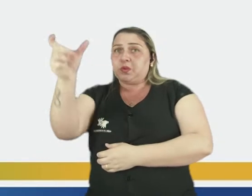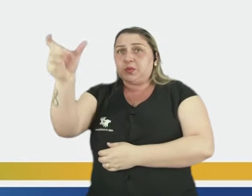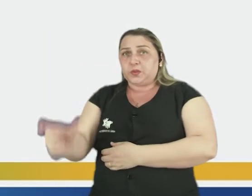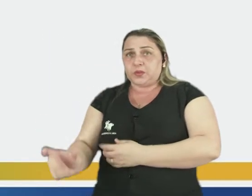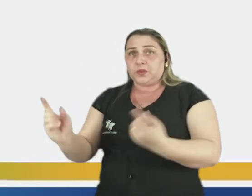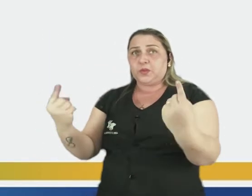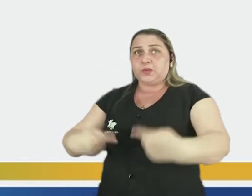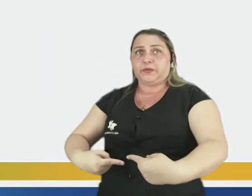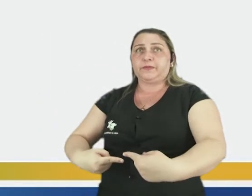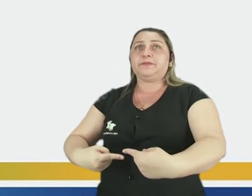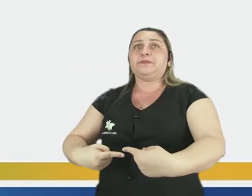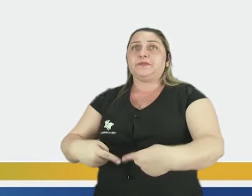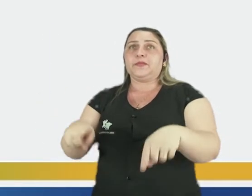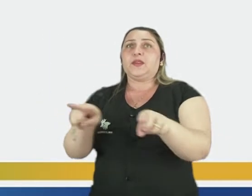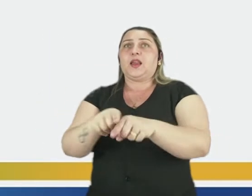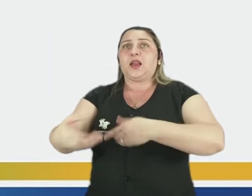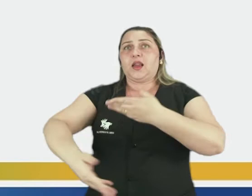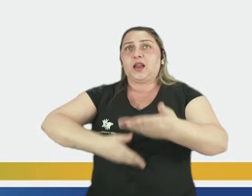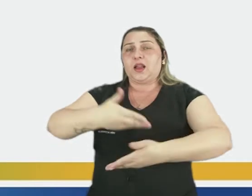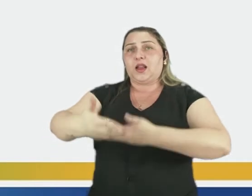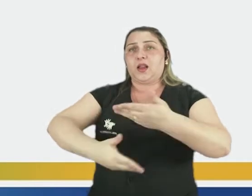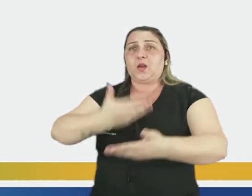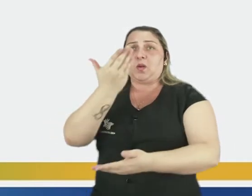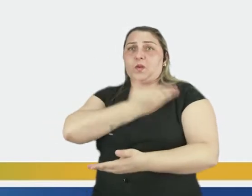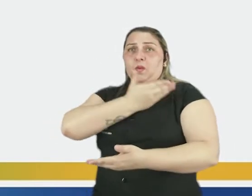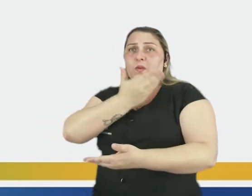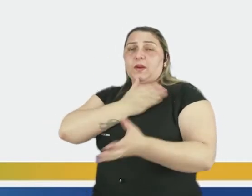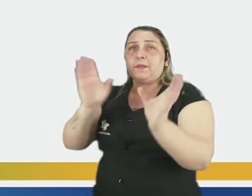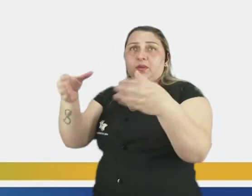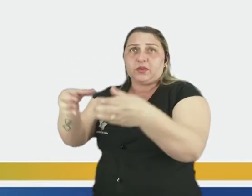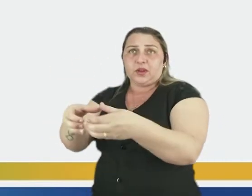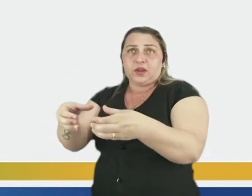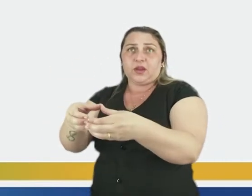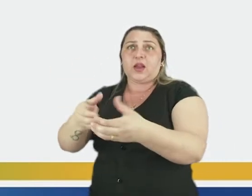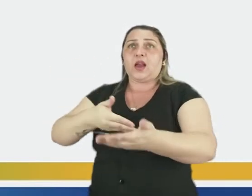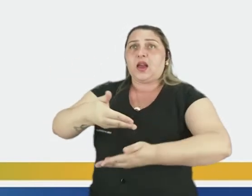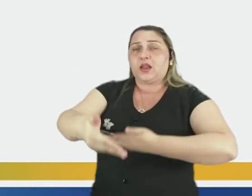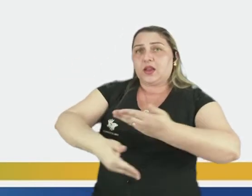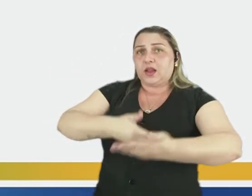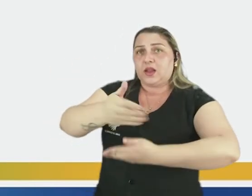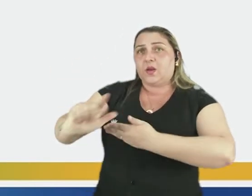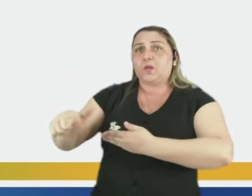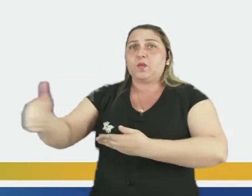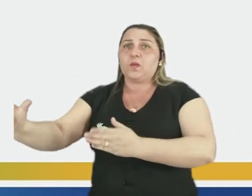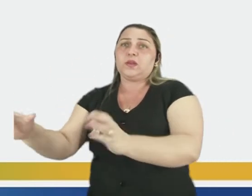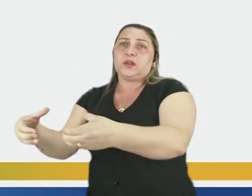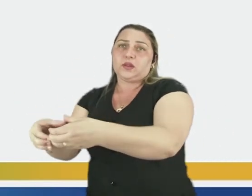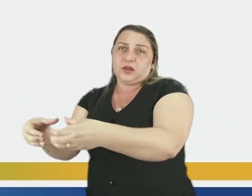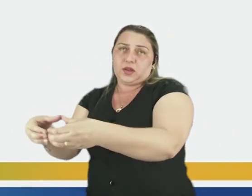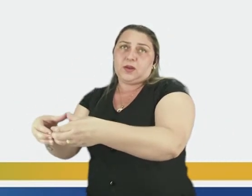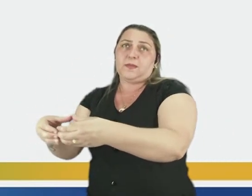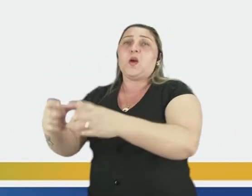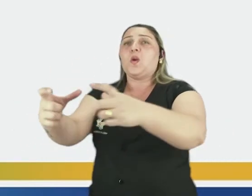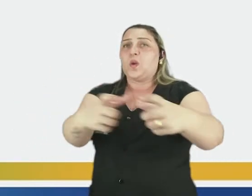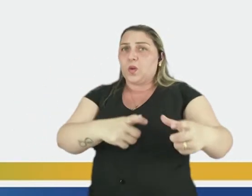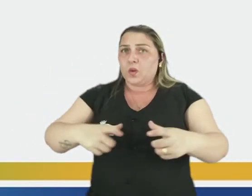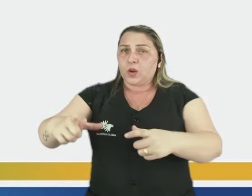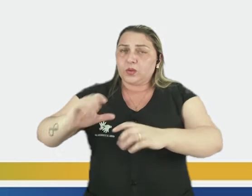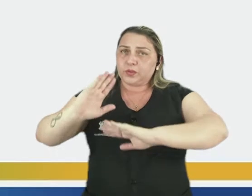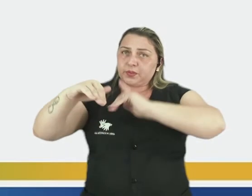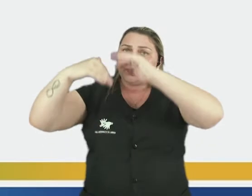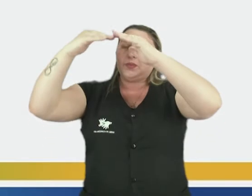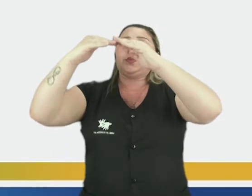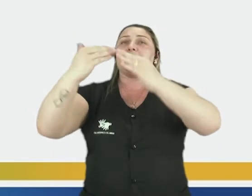de competidores, a relação com o companheiro da equipe, a interação com o adversário, o ambiente, o